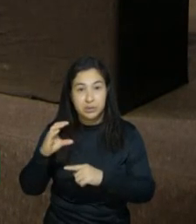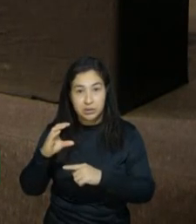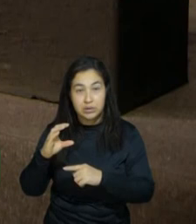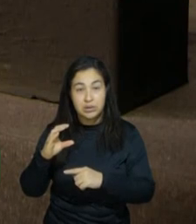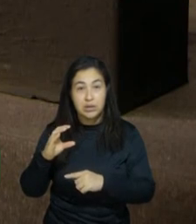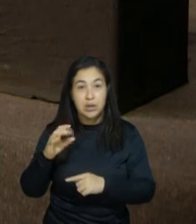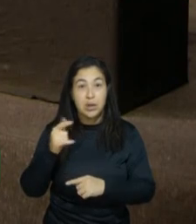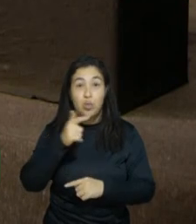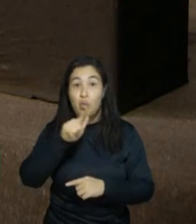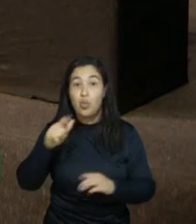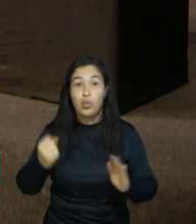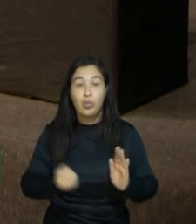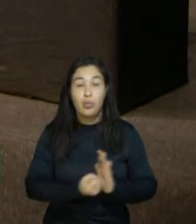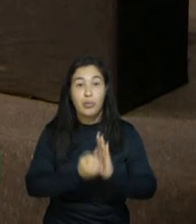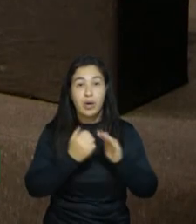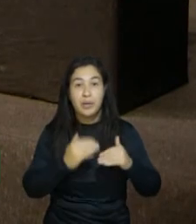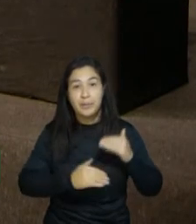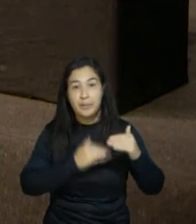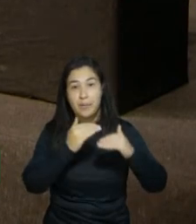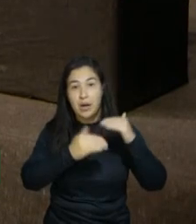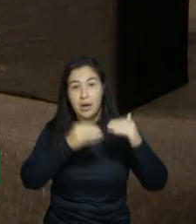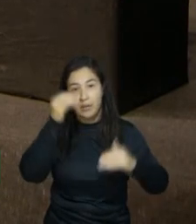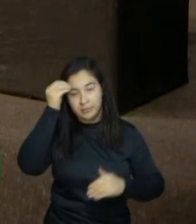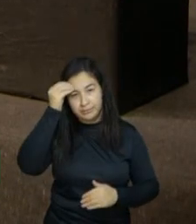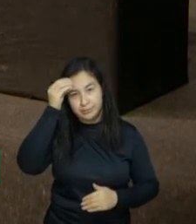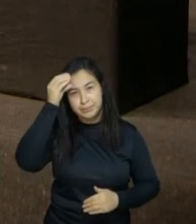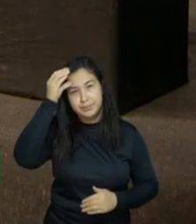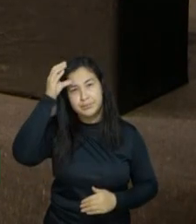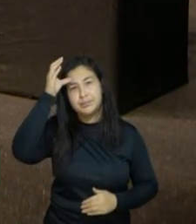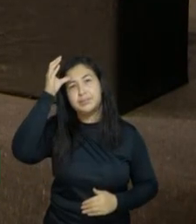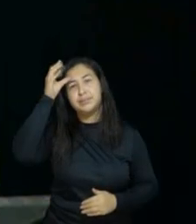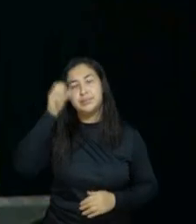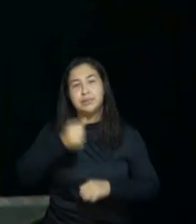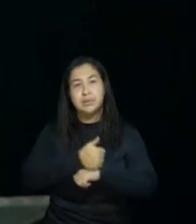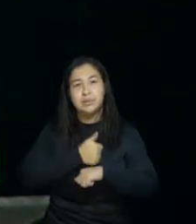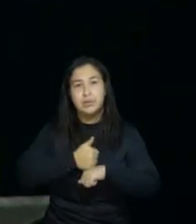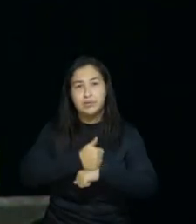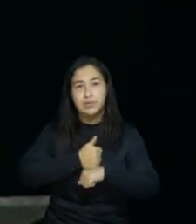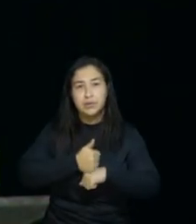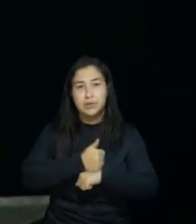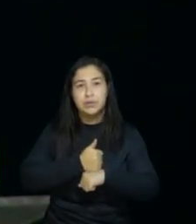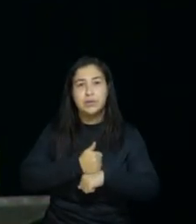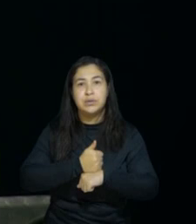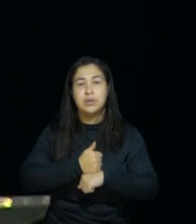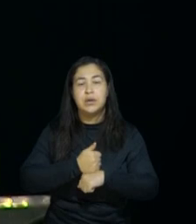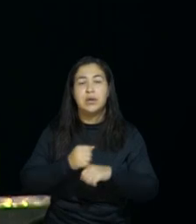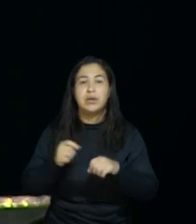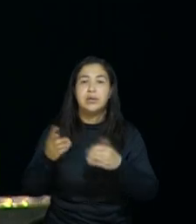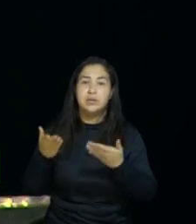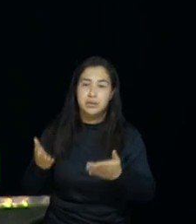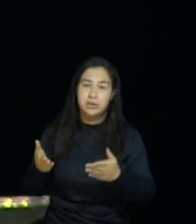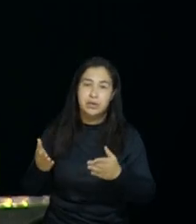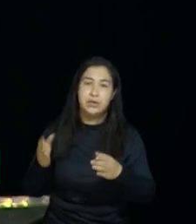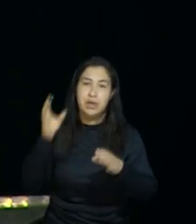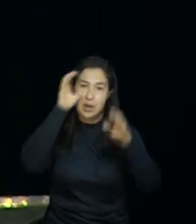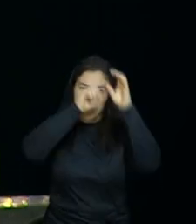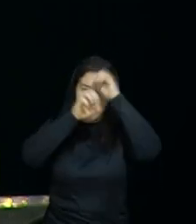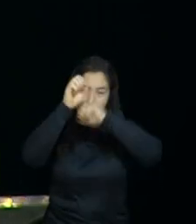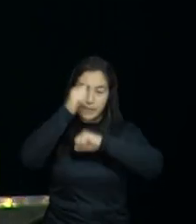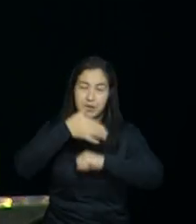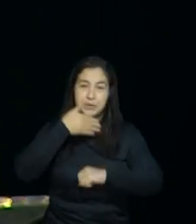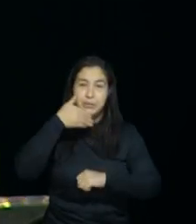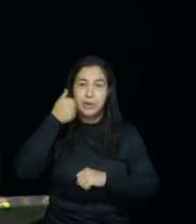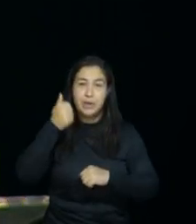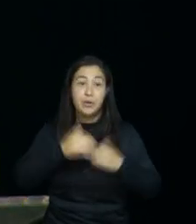marco no desenvolvimento intelectual de profissionais que vão fazer com que a gente dê mais um salto de crescimento e desenvolvimento